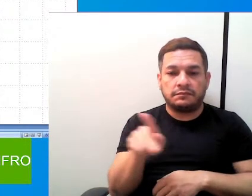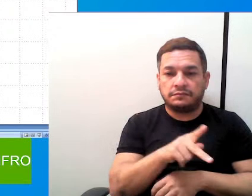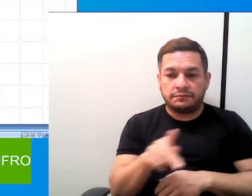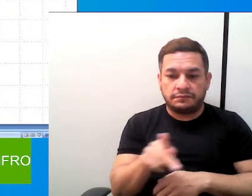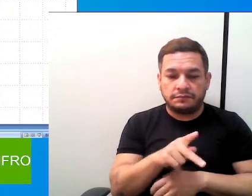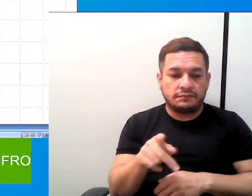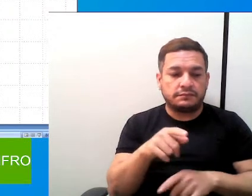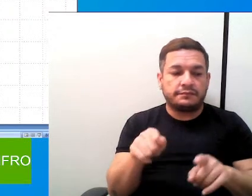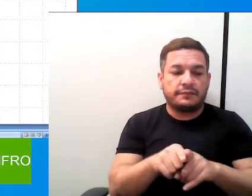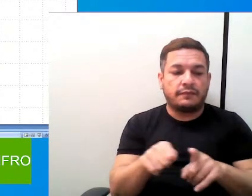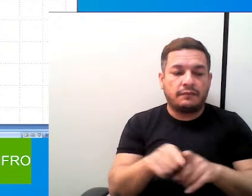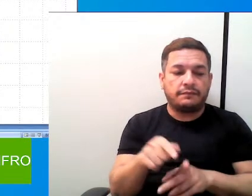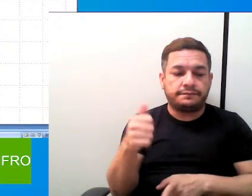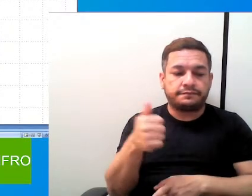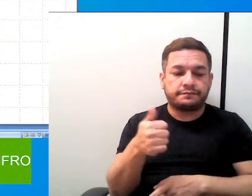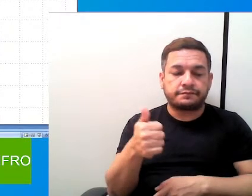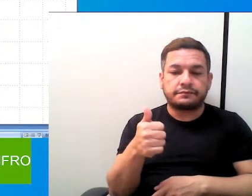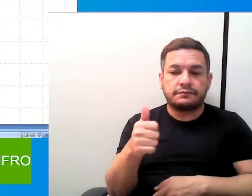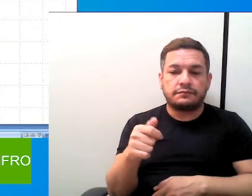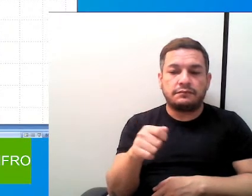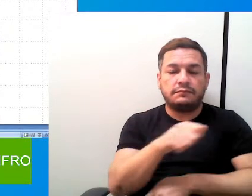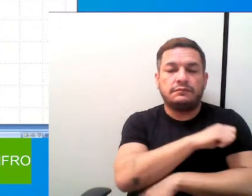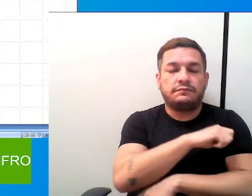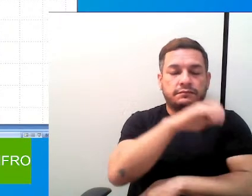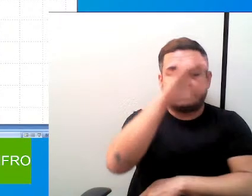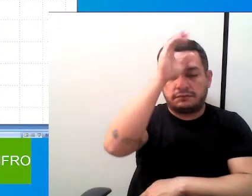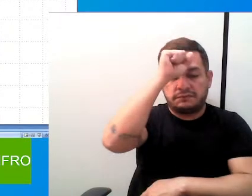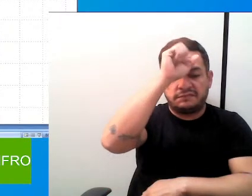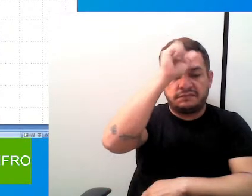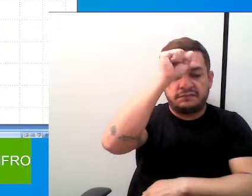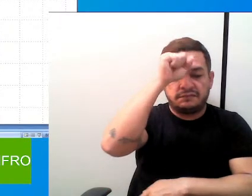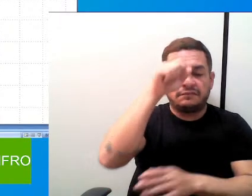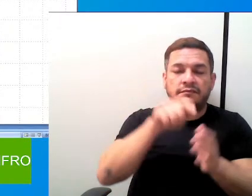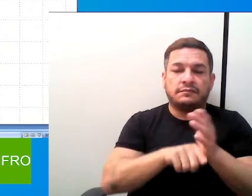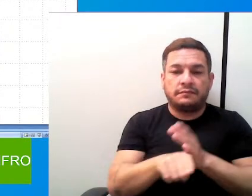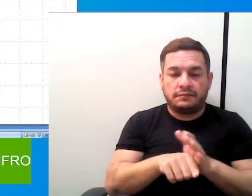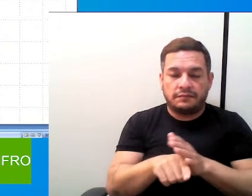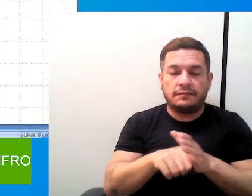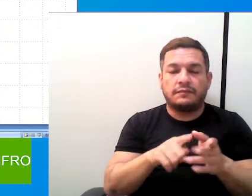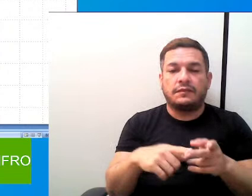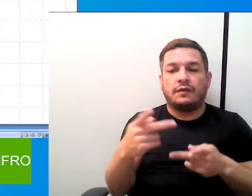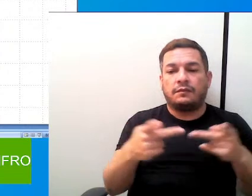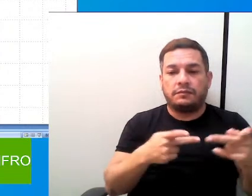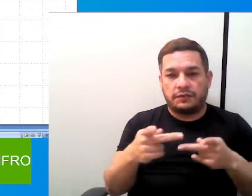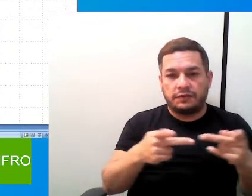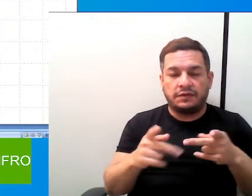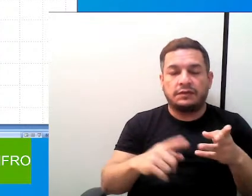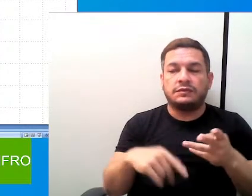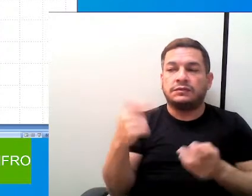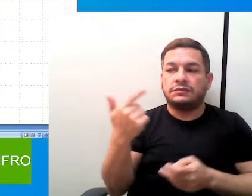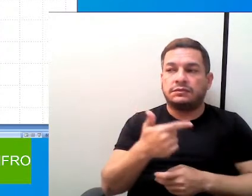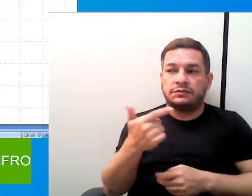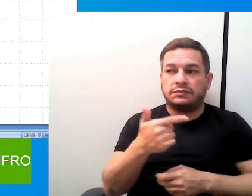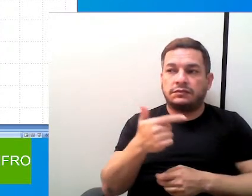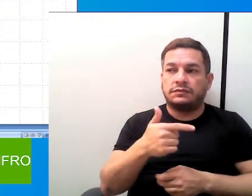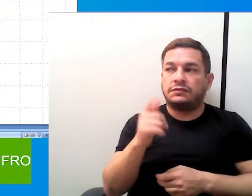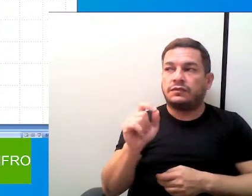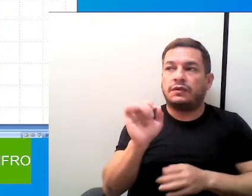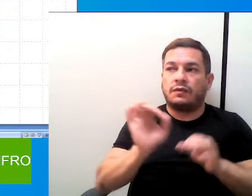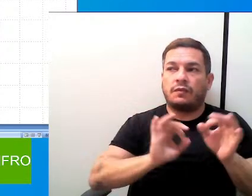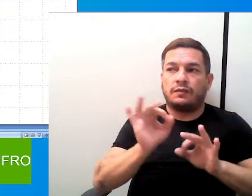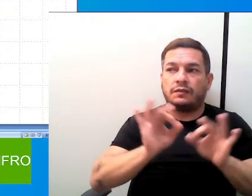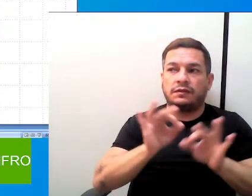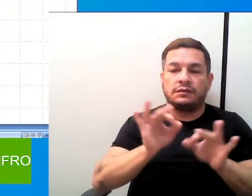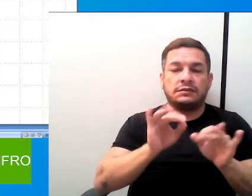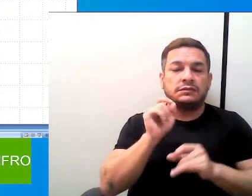e na primeira o aluno aprende sobre pesquisa e sobre projeto, e na segunda ele formaliza